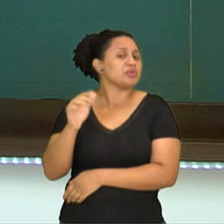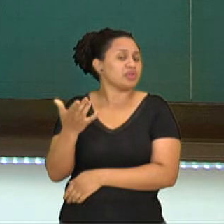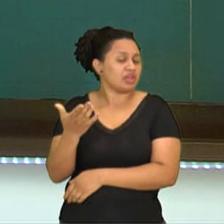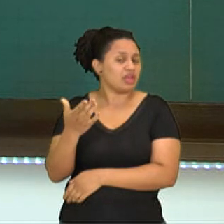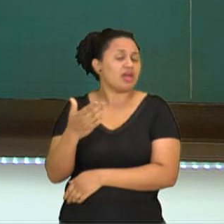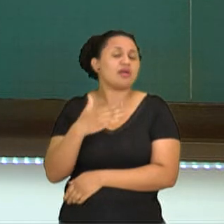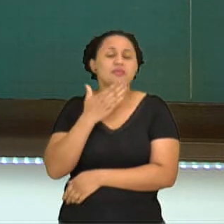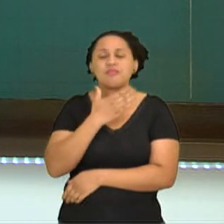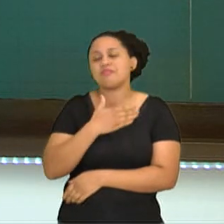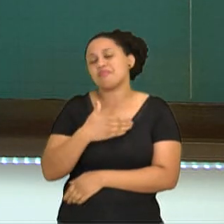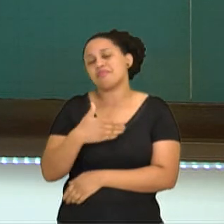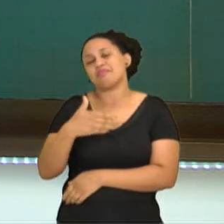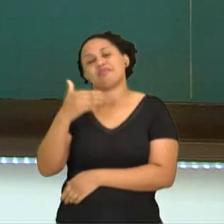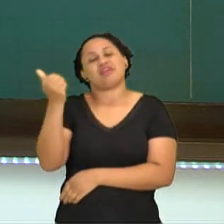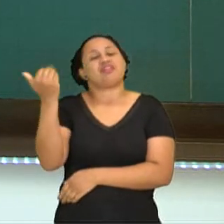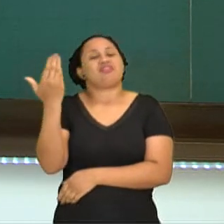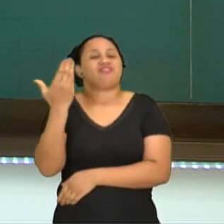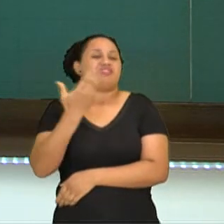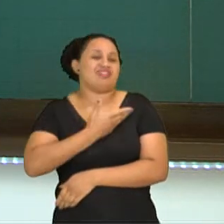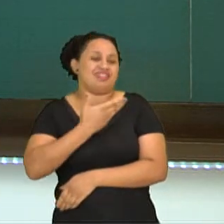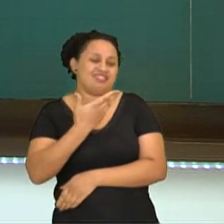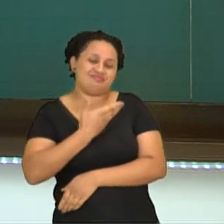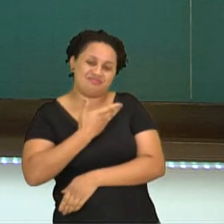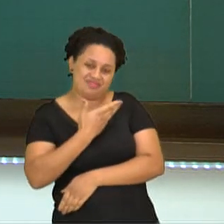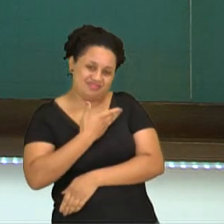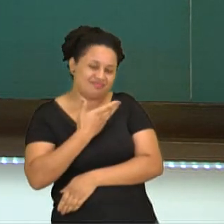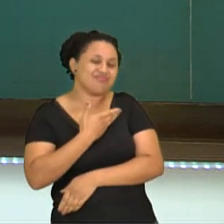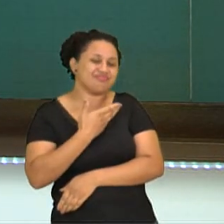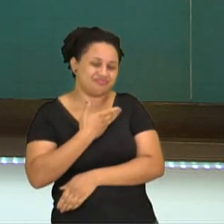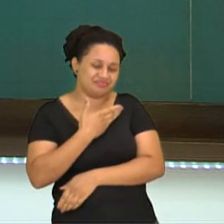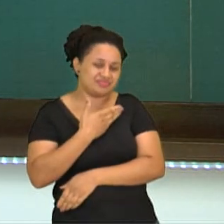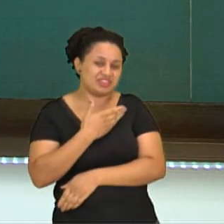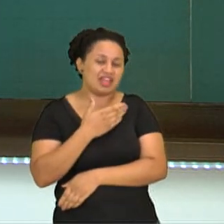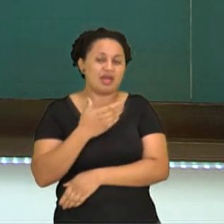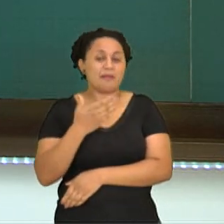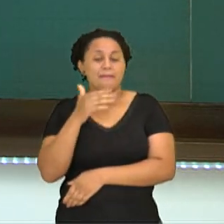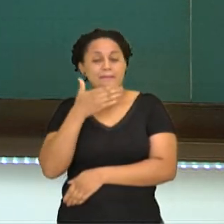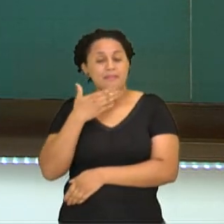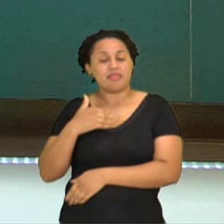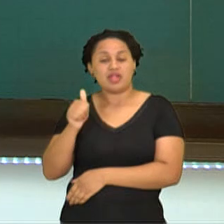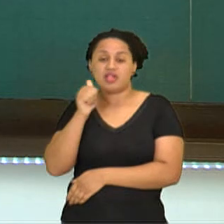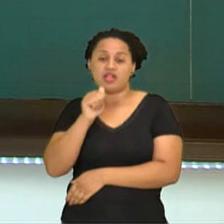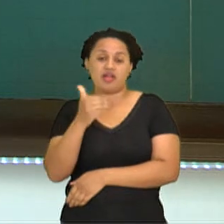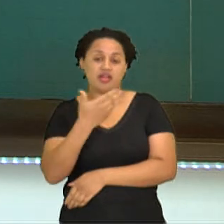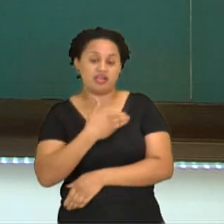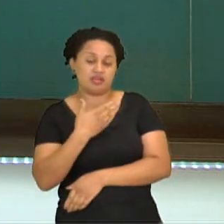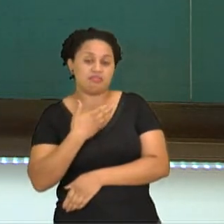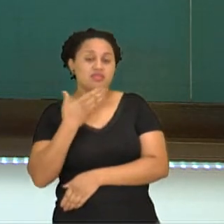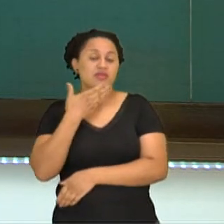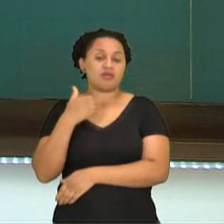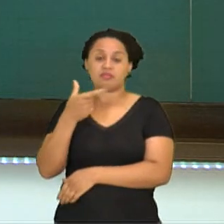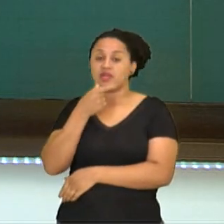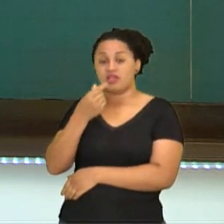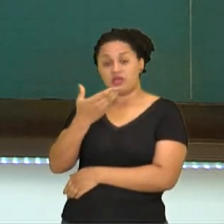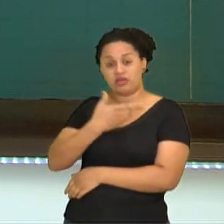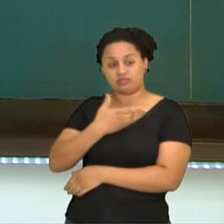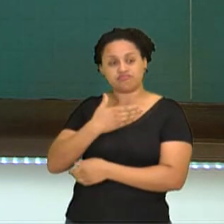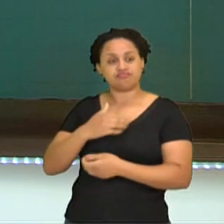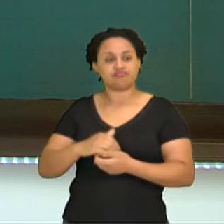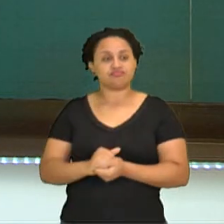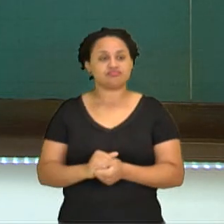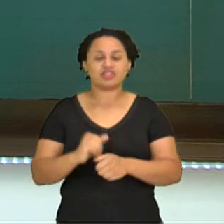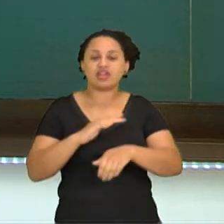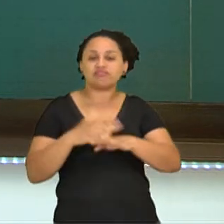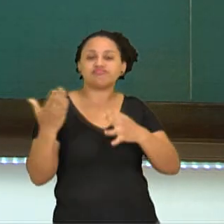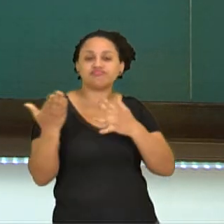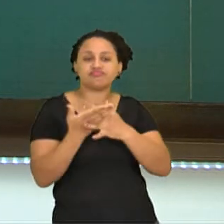Friend Forever, que é a melhor amiga ou o melhor amigo. No recreio,